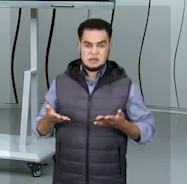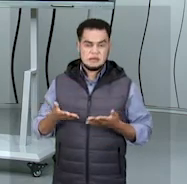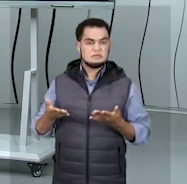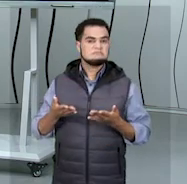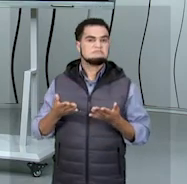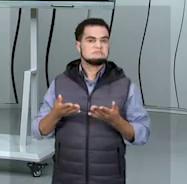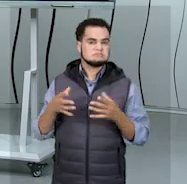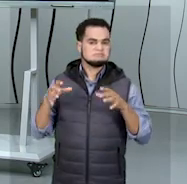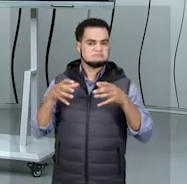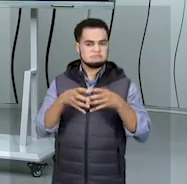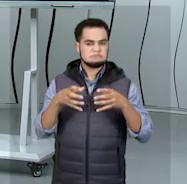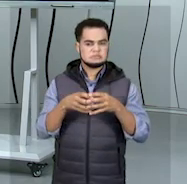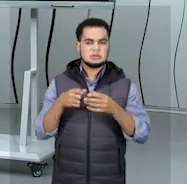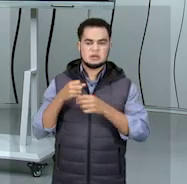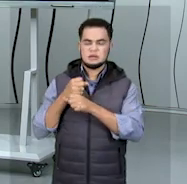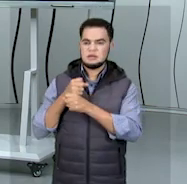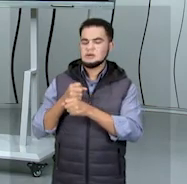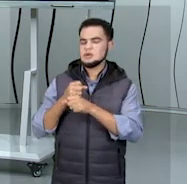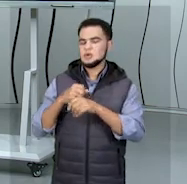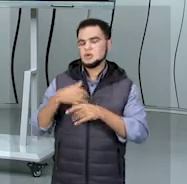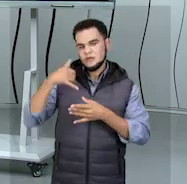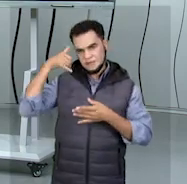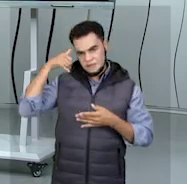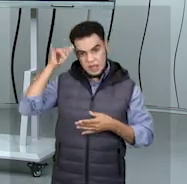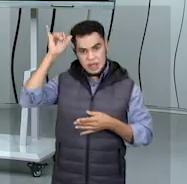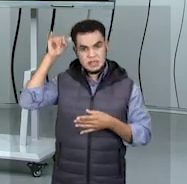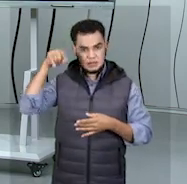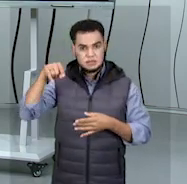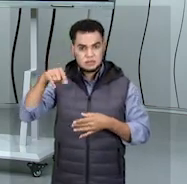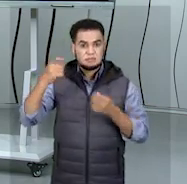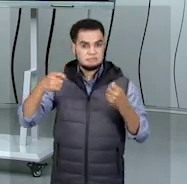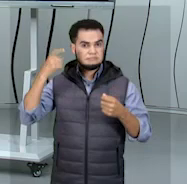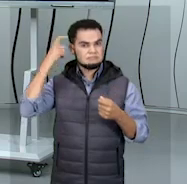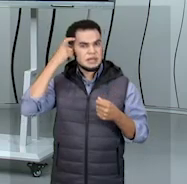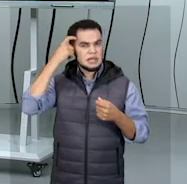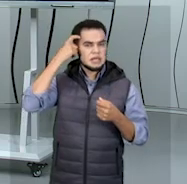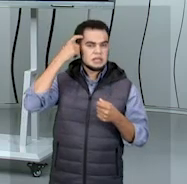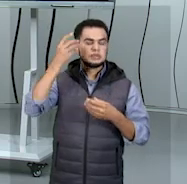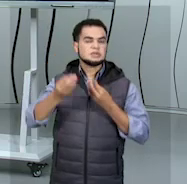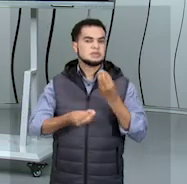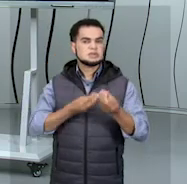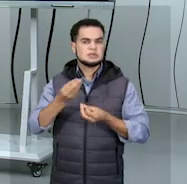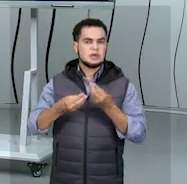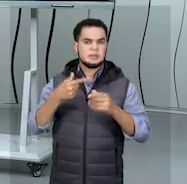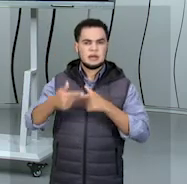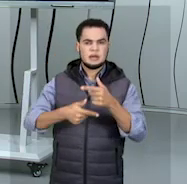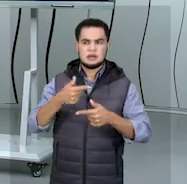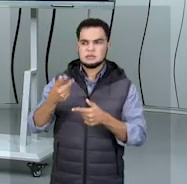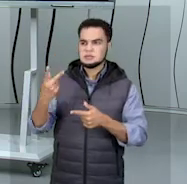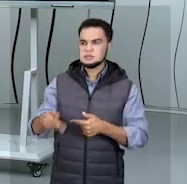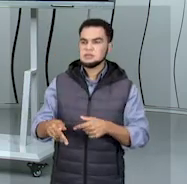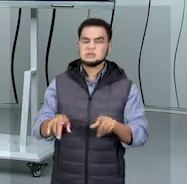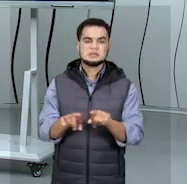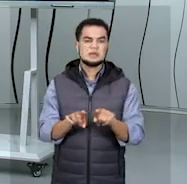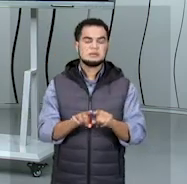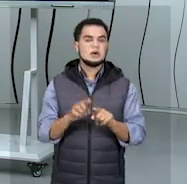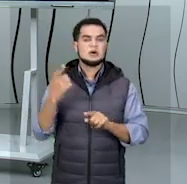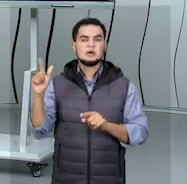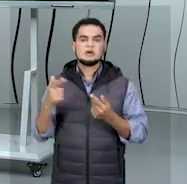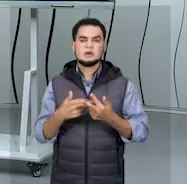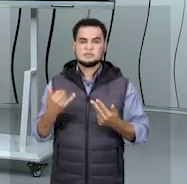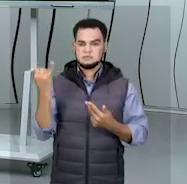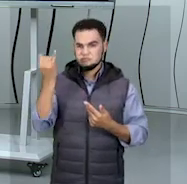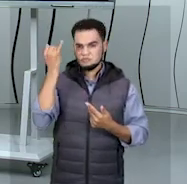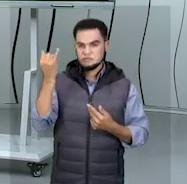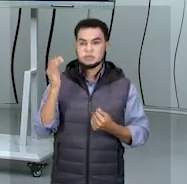de repensar a maneira da mão de obra deles. E outra questão importante é que com o fim da